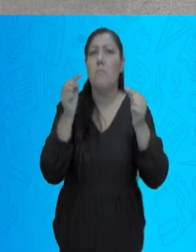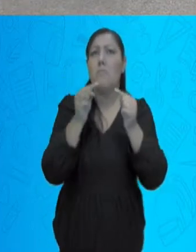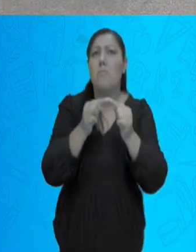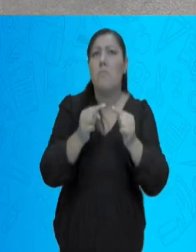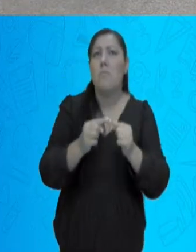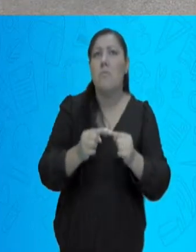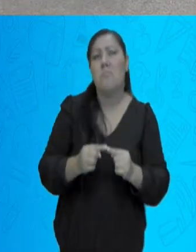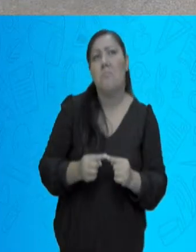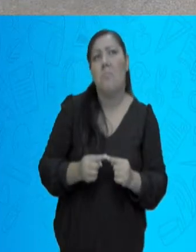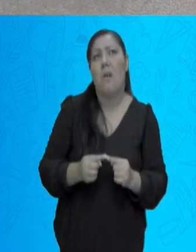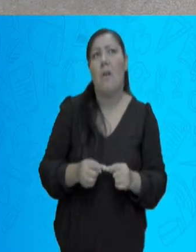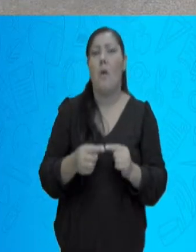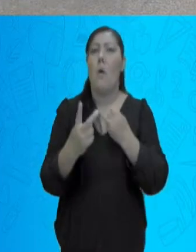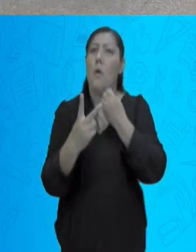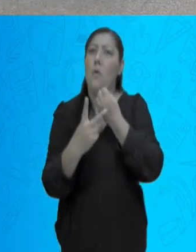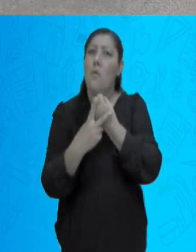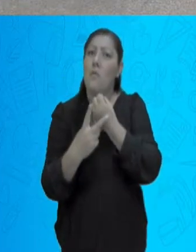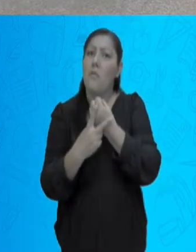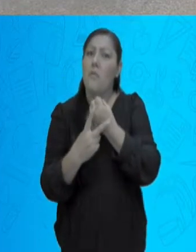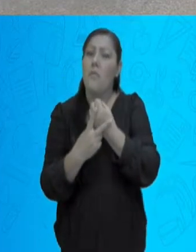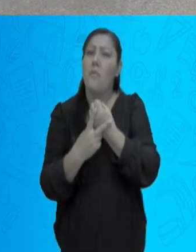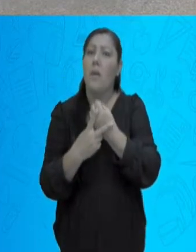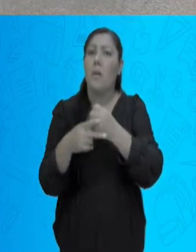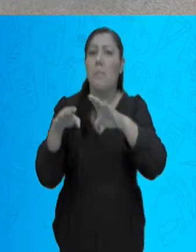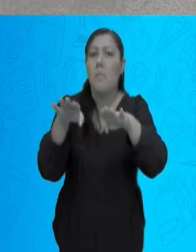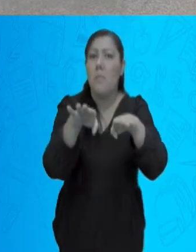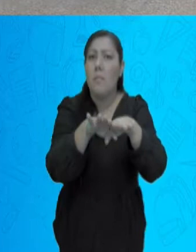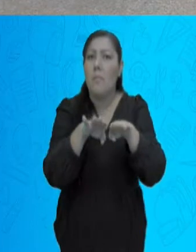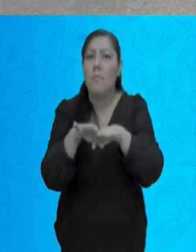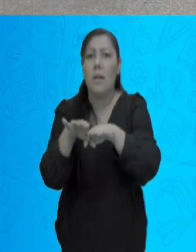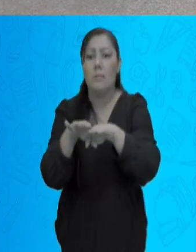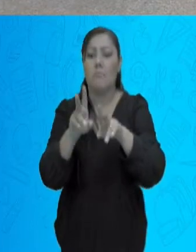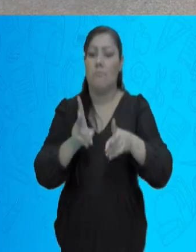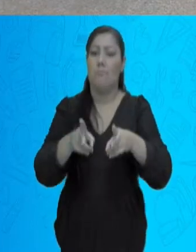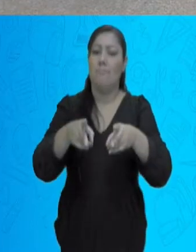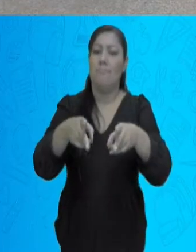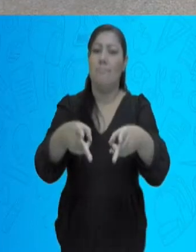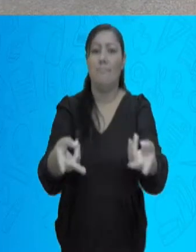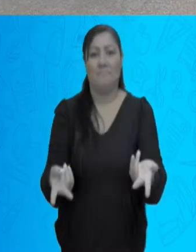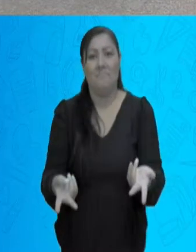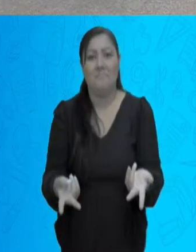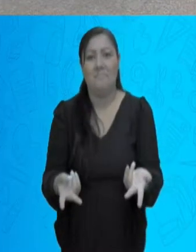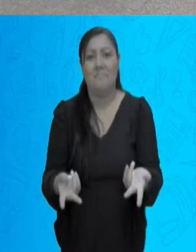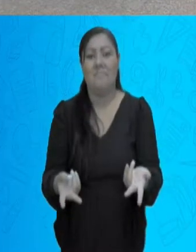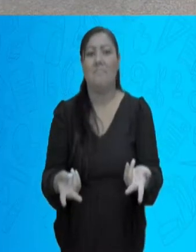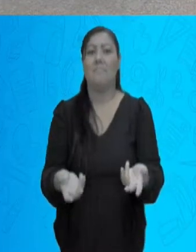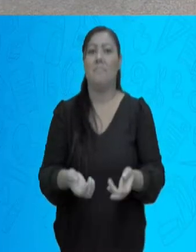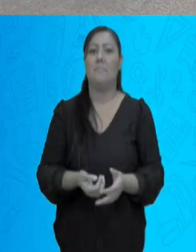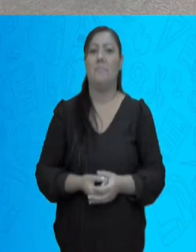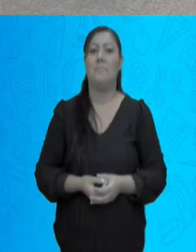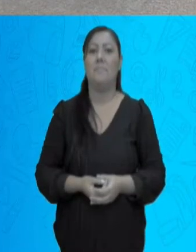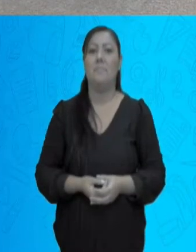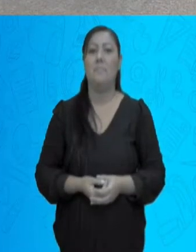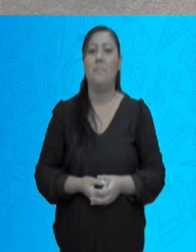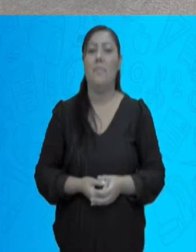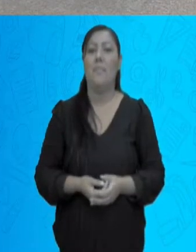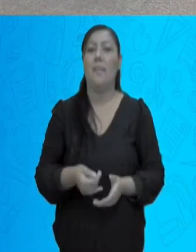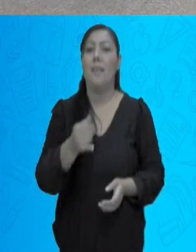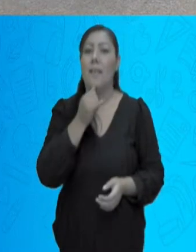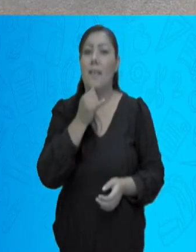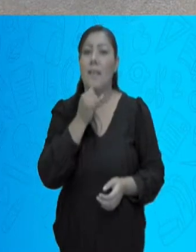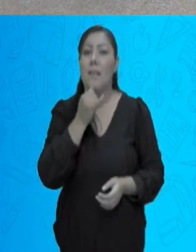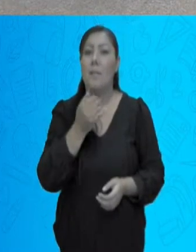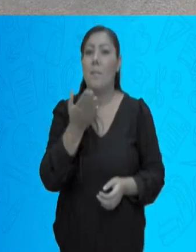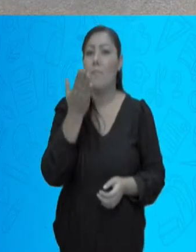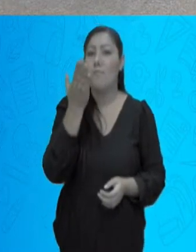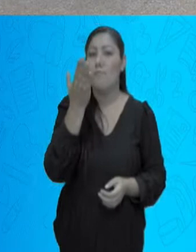relacionou os verbos que são regulares e que seguem o modelo. Por exemplo, comer,